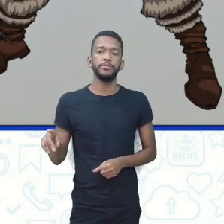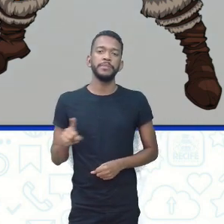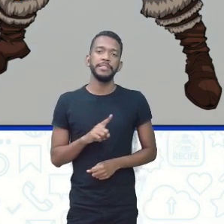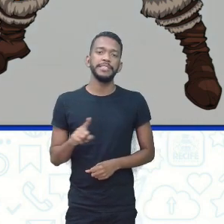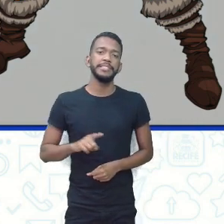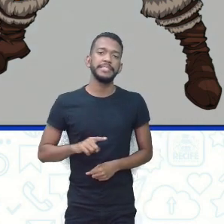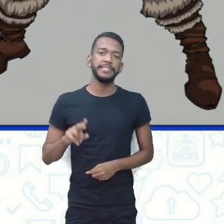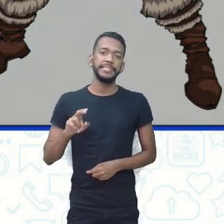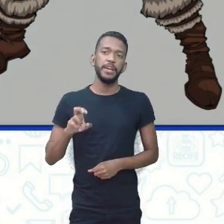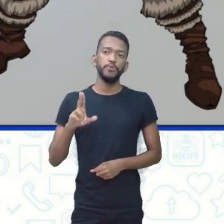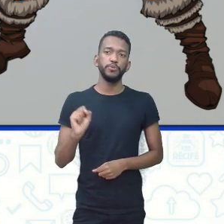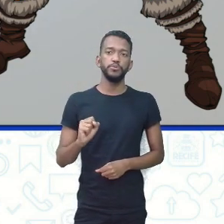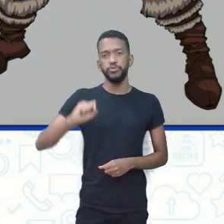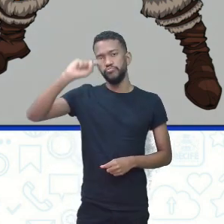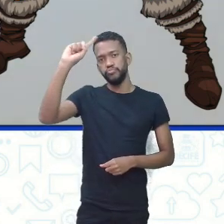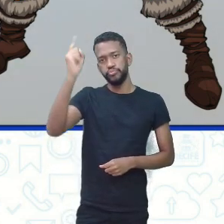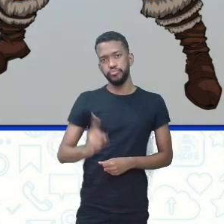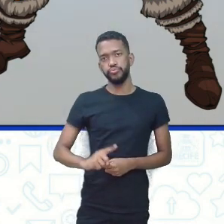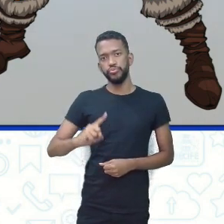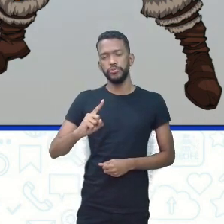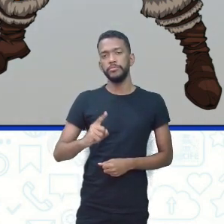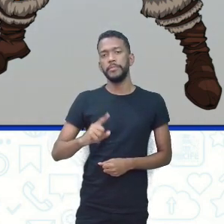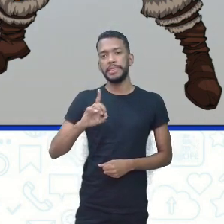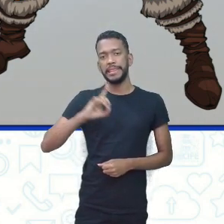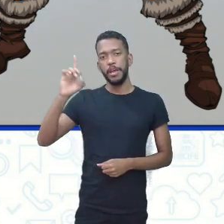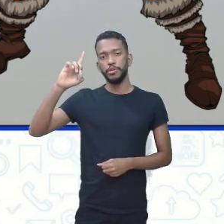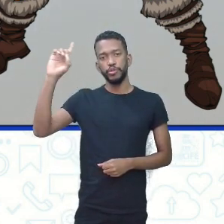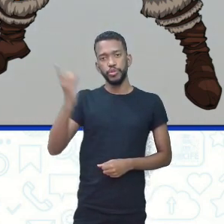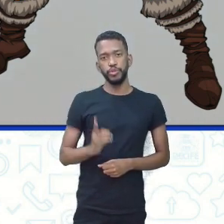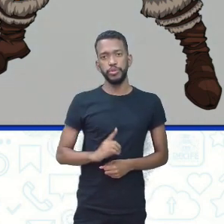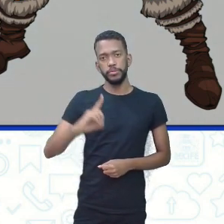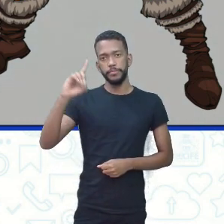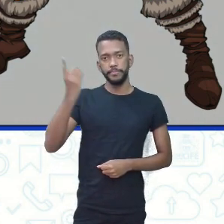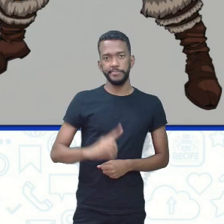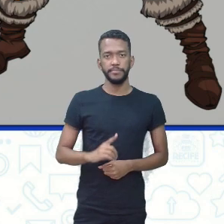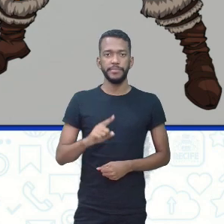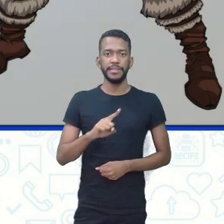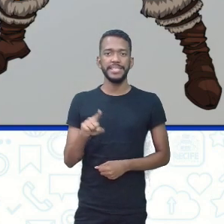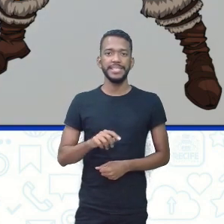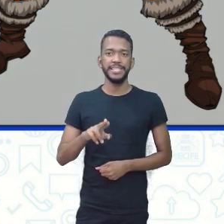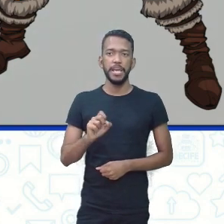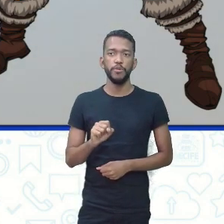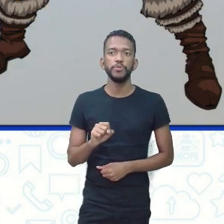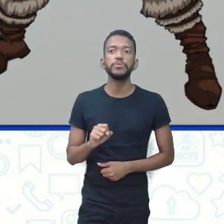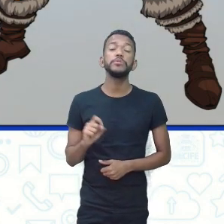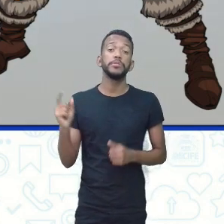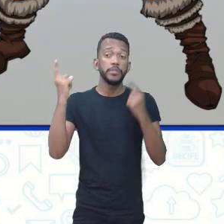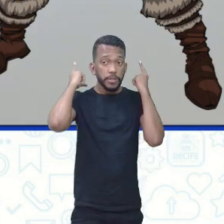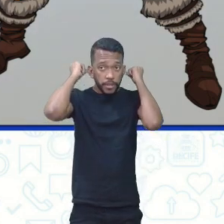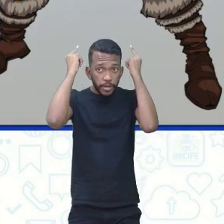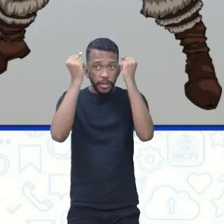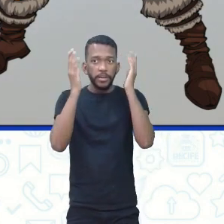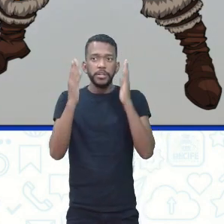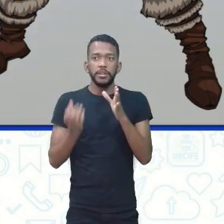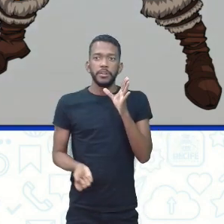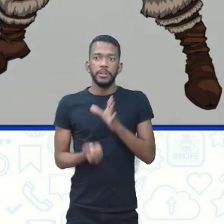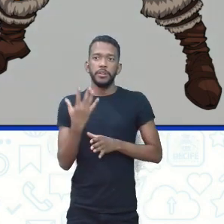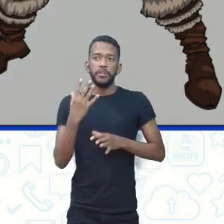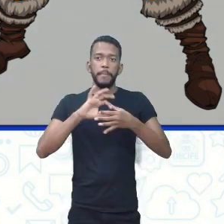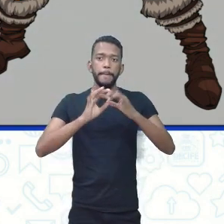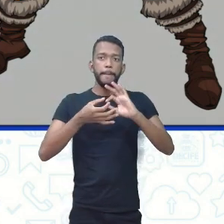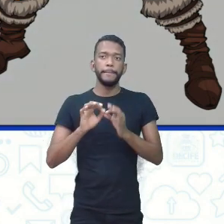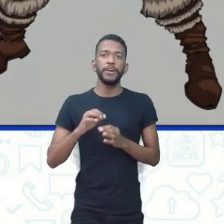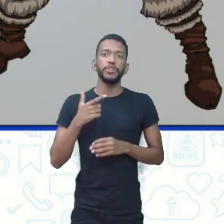né? Então, esses jogos, de acordo com a mitologia grega, Hércules criou as Olimpíadas por volta